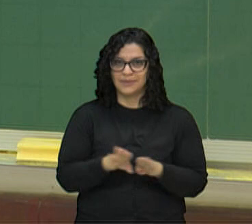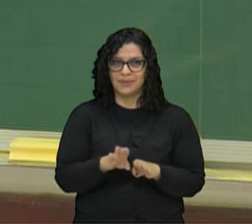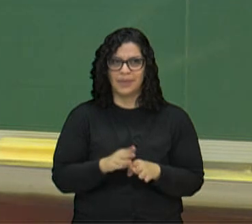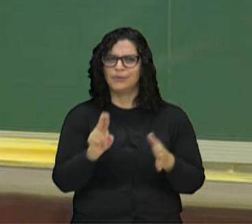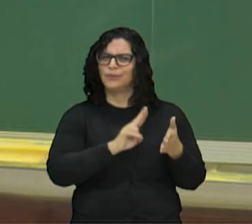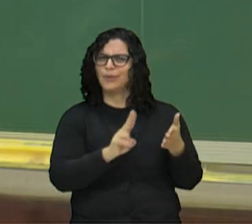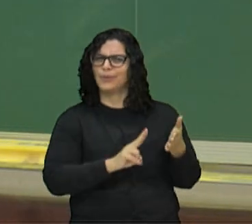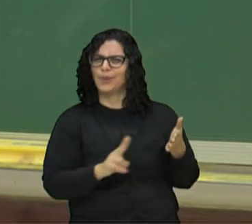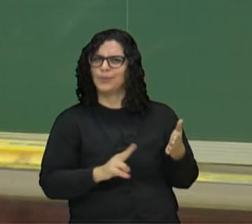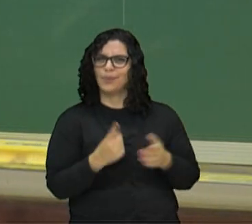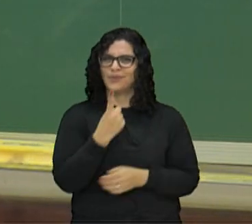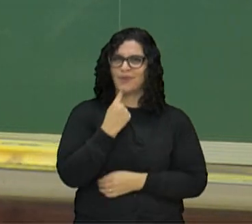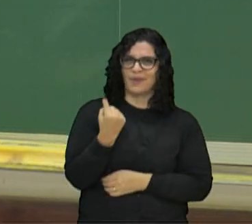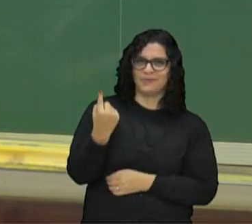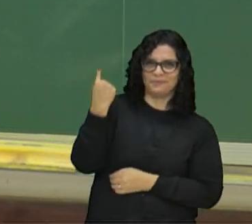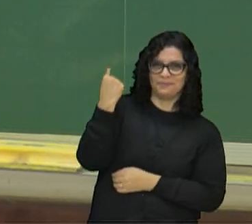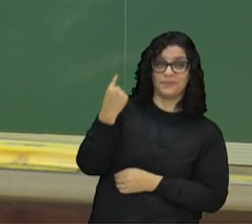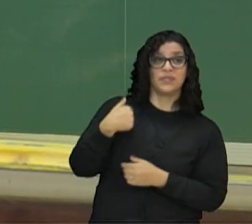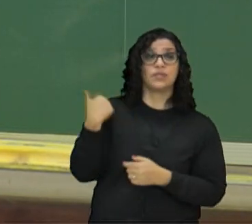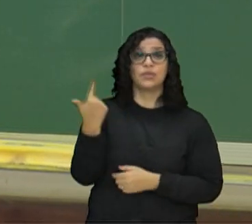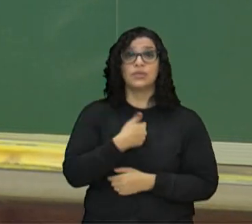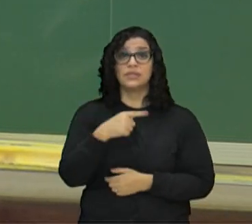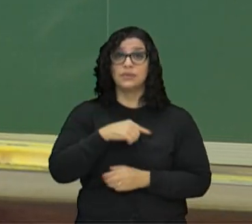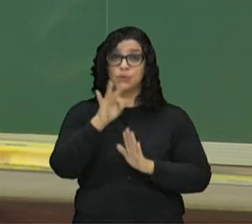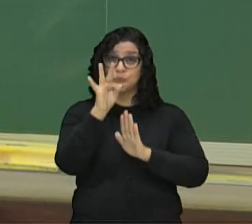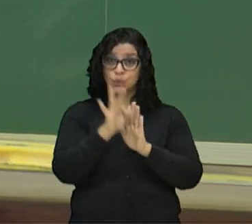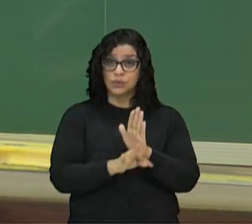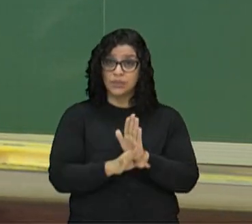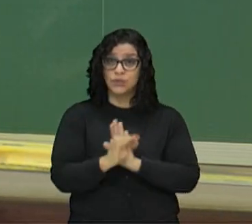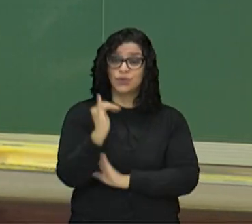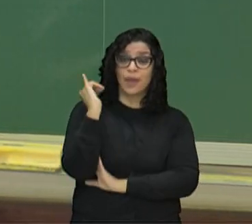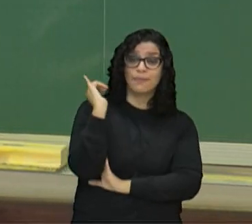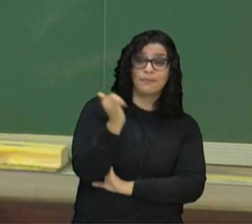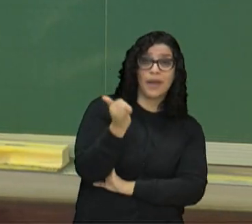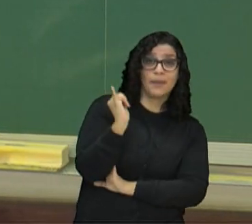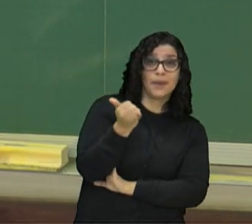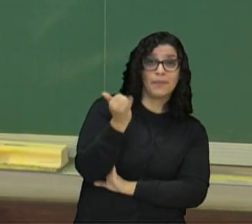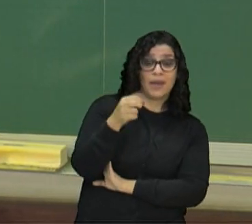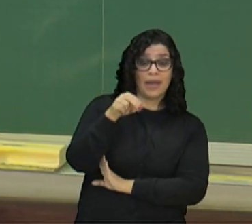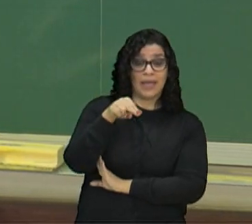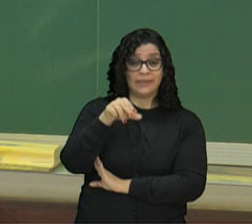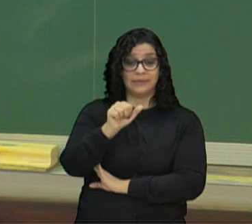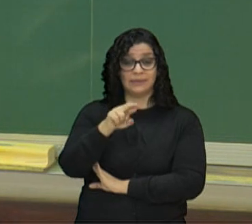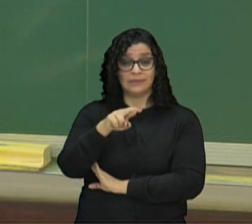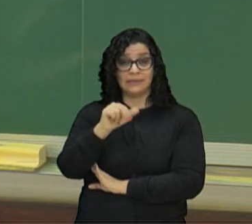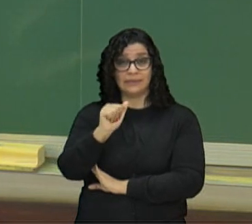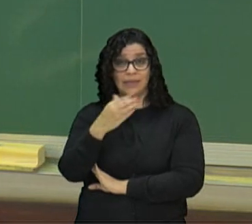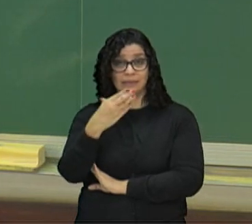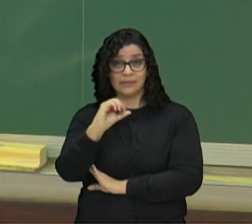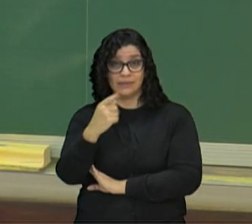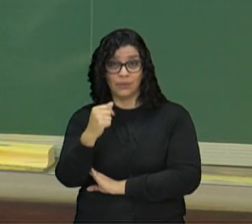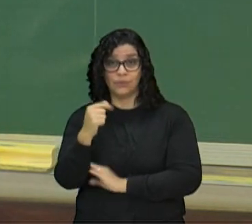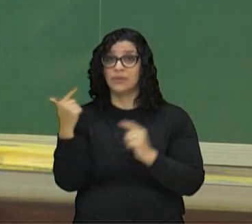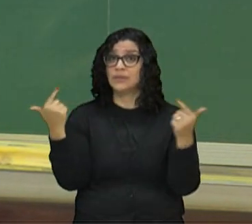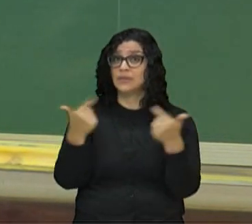Então, nós temos nesse texto de narração das Aventuras de Robinson